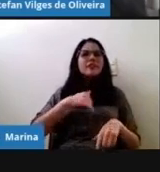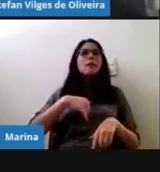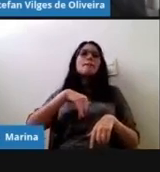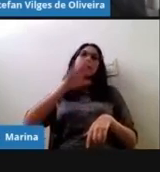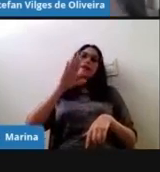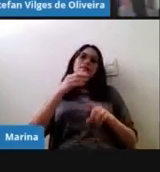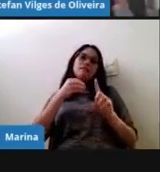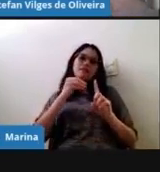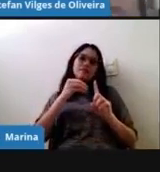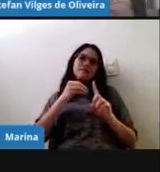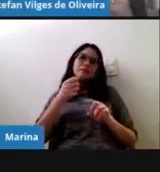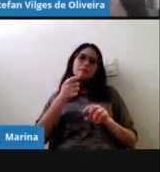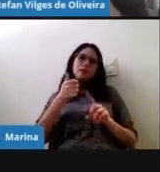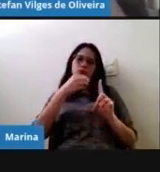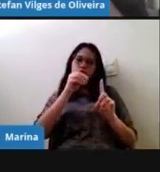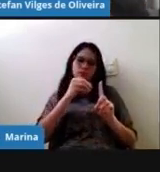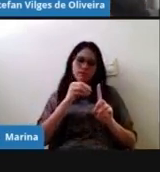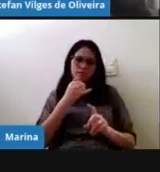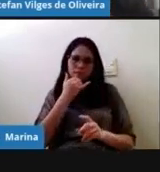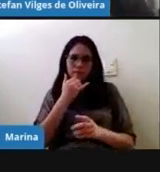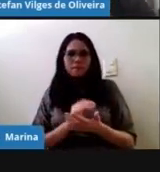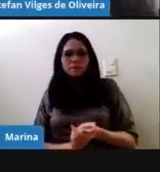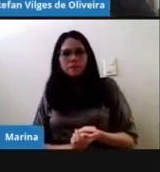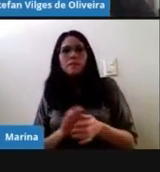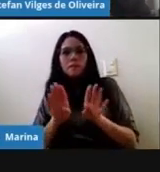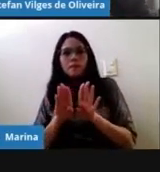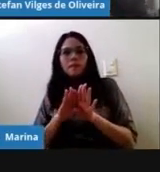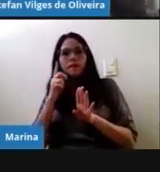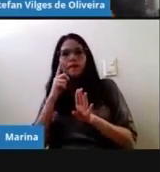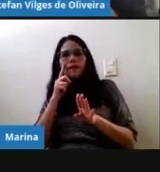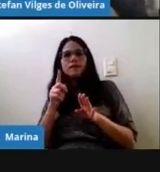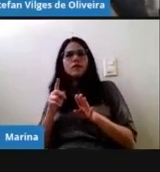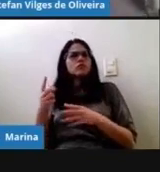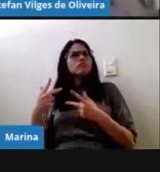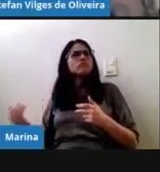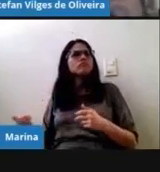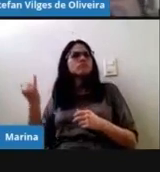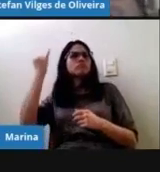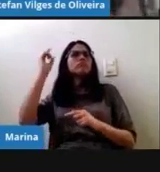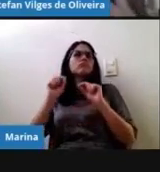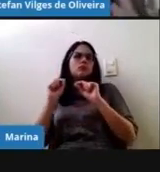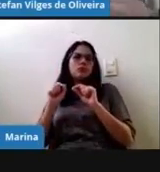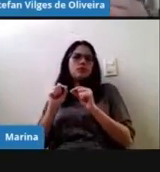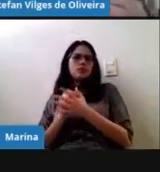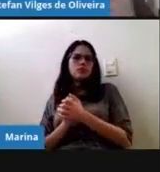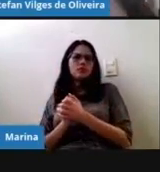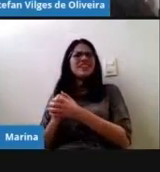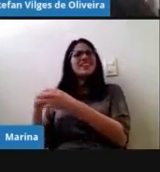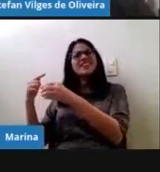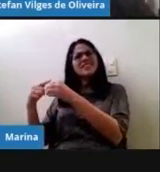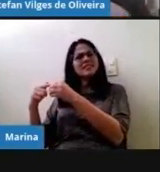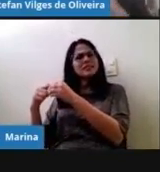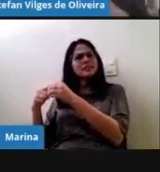Analisamos também, e esse é um indicador muito importante para o enfrentamento da pandemia, a infraestrutura que esses municípios